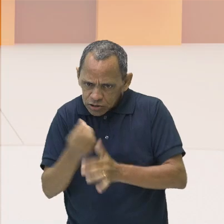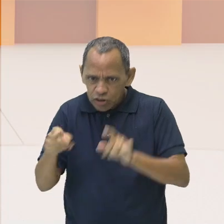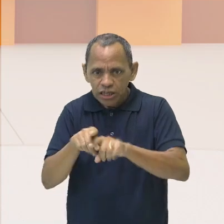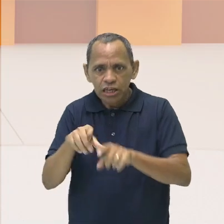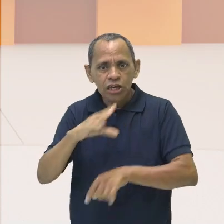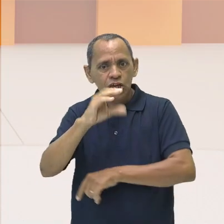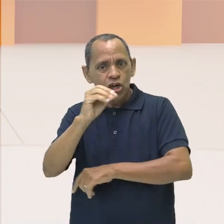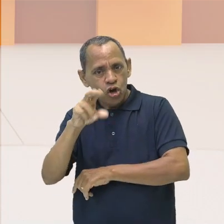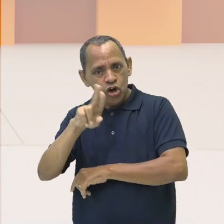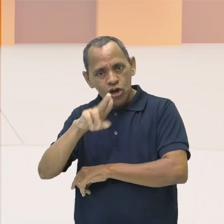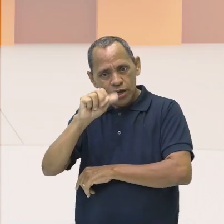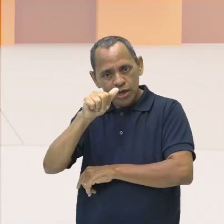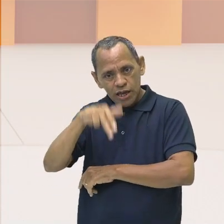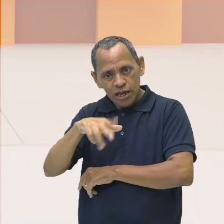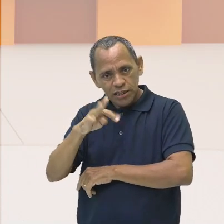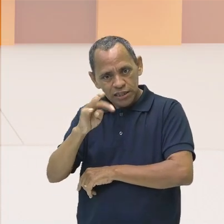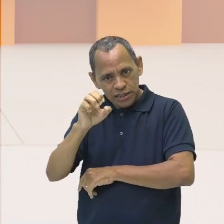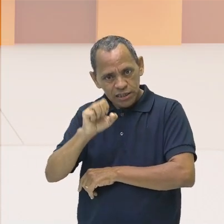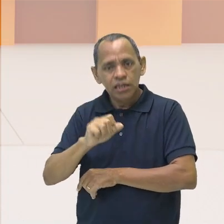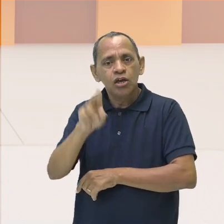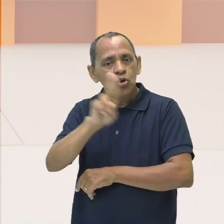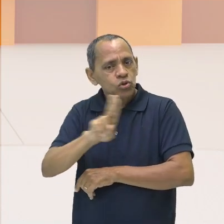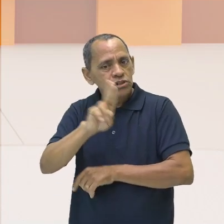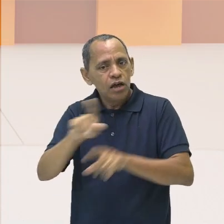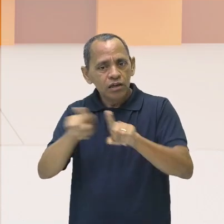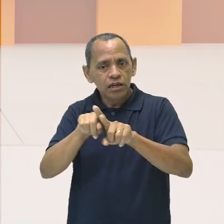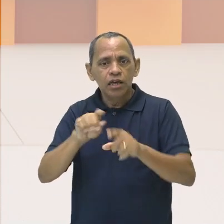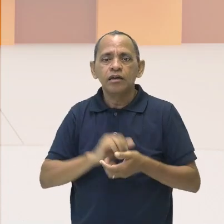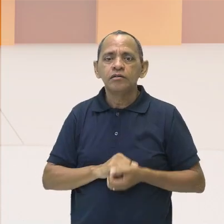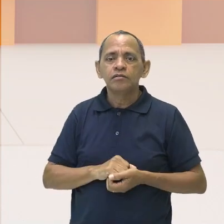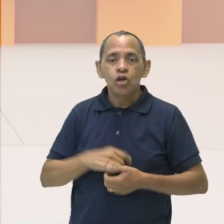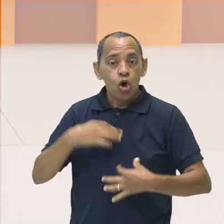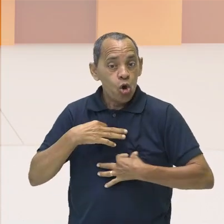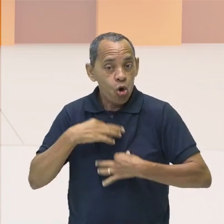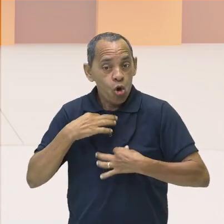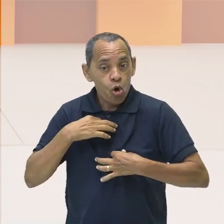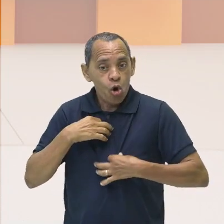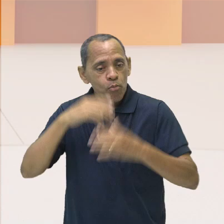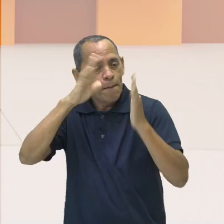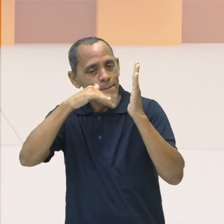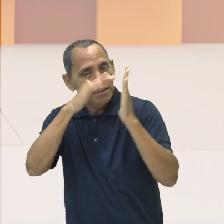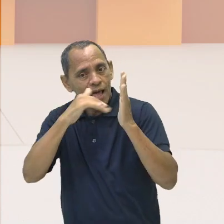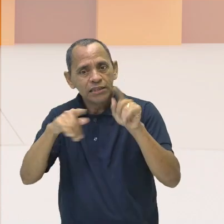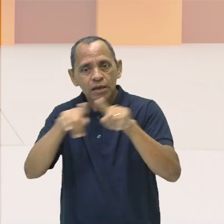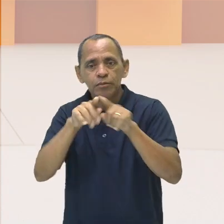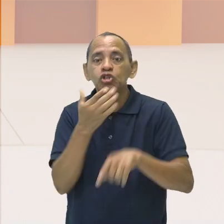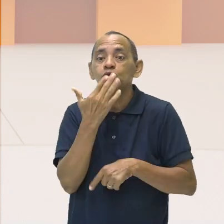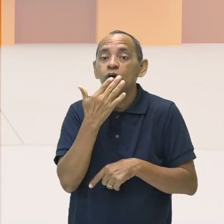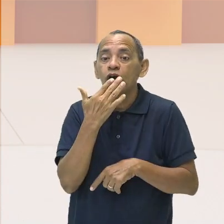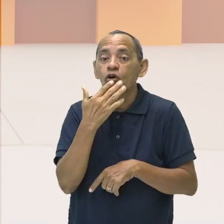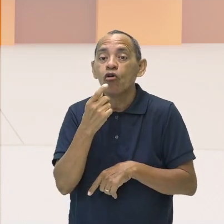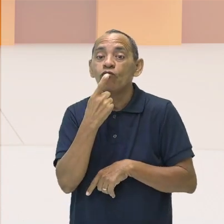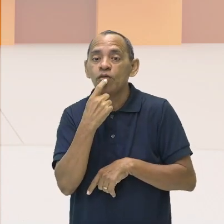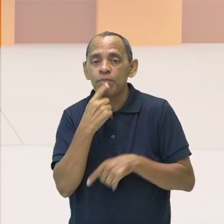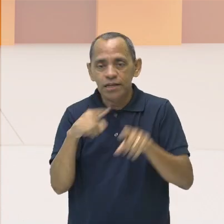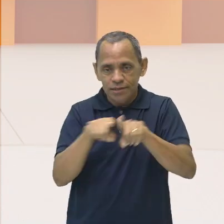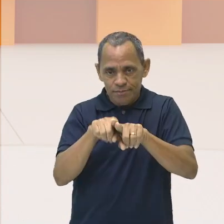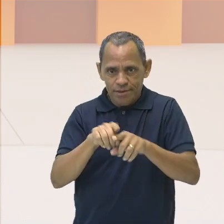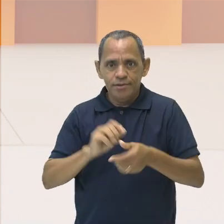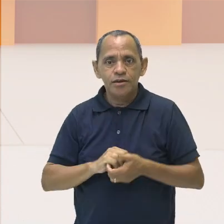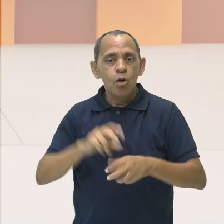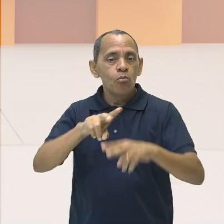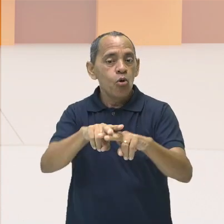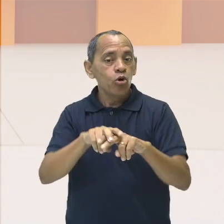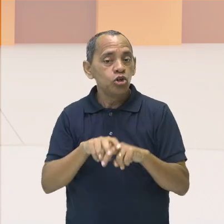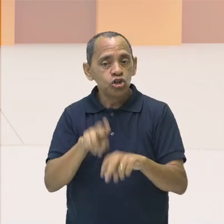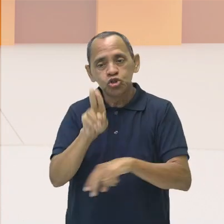essa resina que eles retiravam da madeira para poder tingir tecidos de uma cor avermelhada. Por isso o